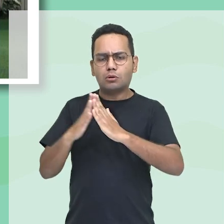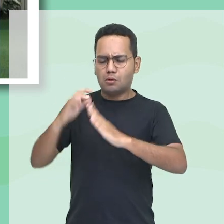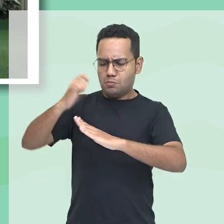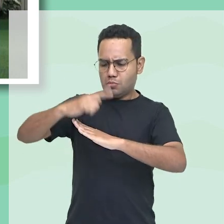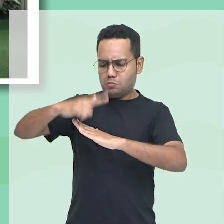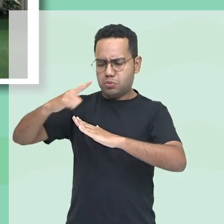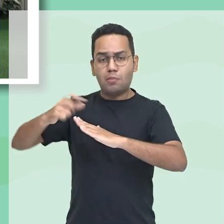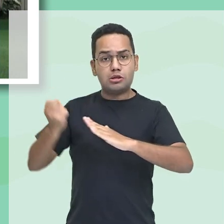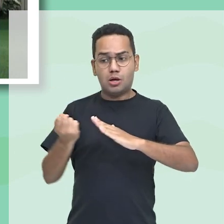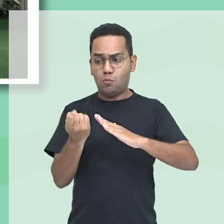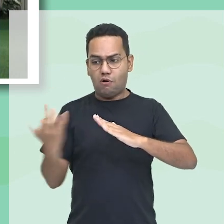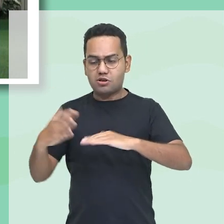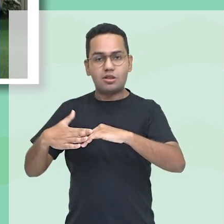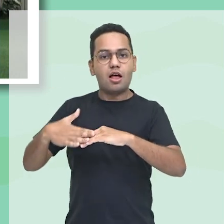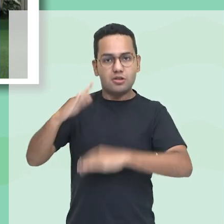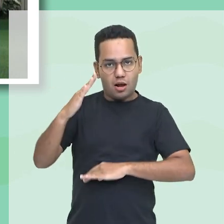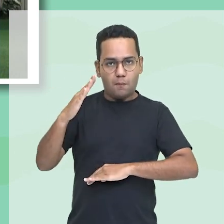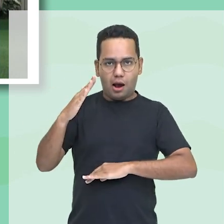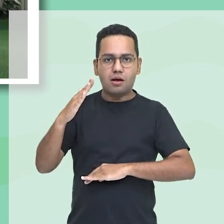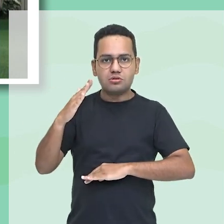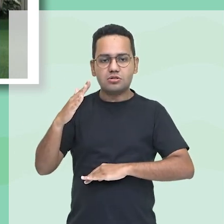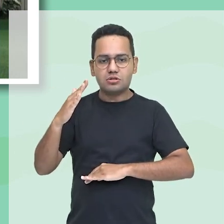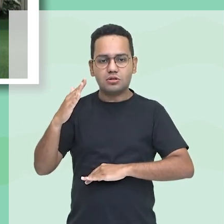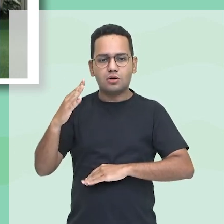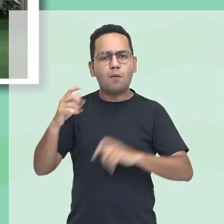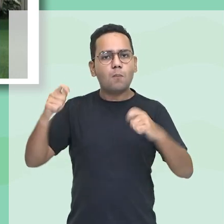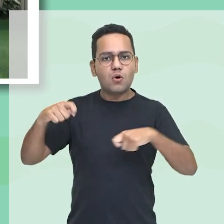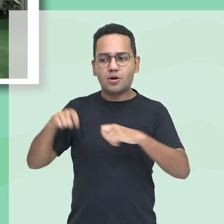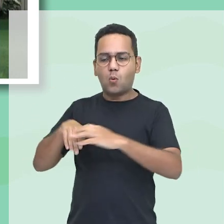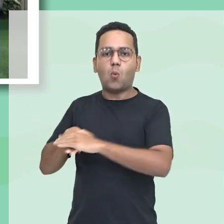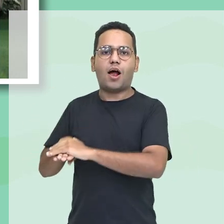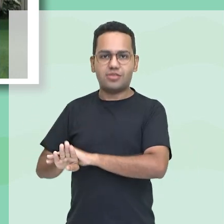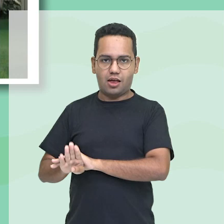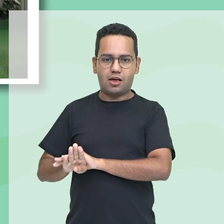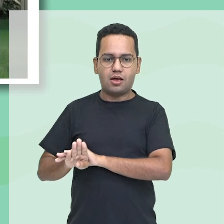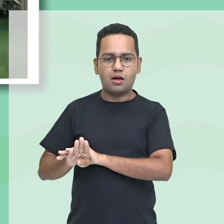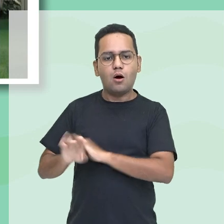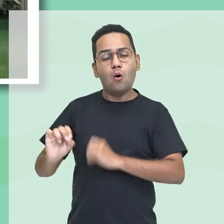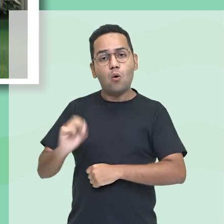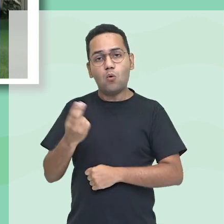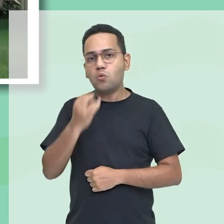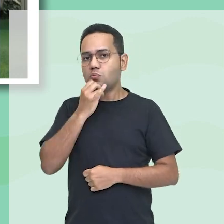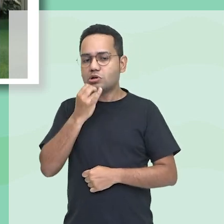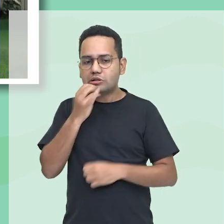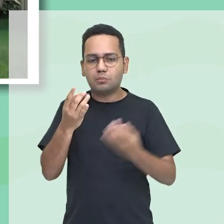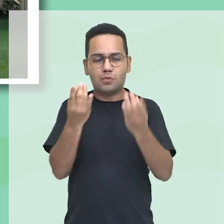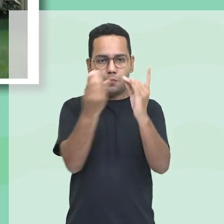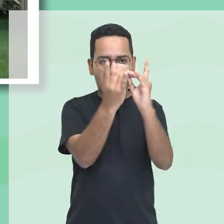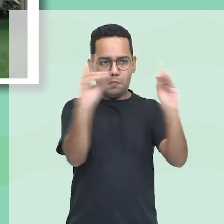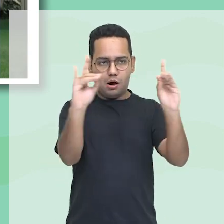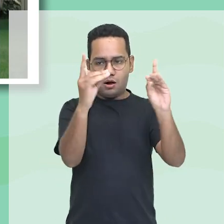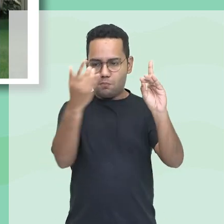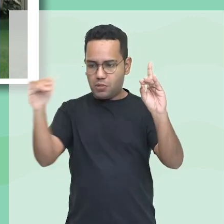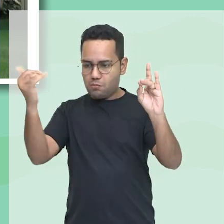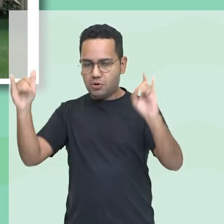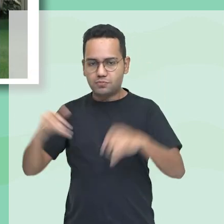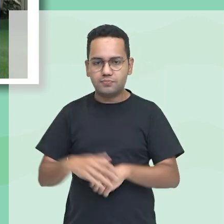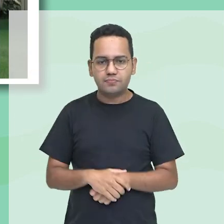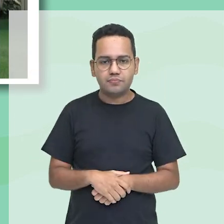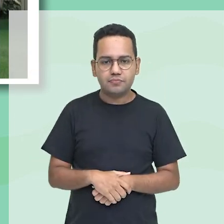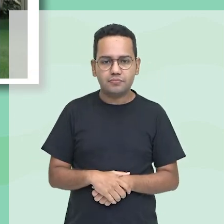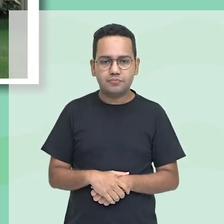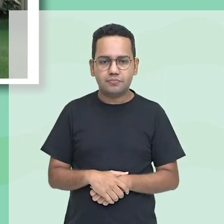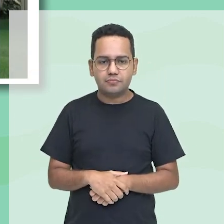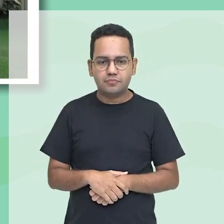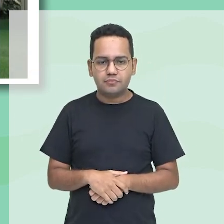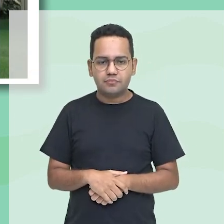consumindo. Então, o excesso de energia produzido pelos painéis solares será enviado para a rede elétrica pública. Conforme o excesso de energia solar